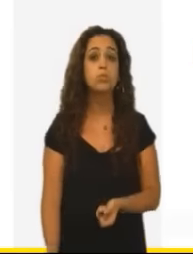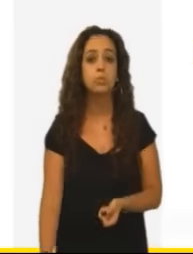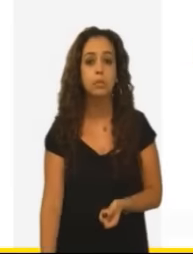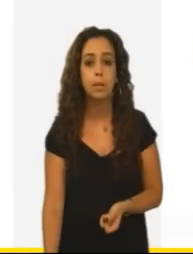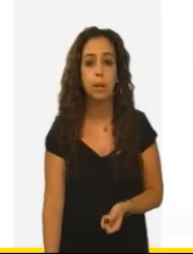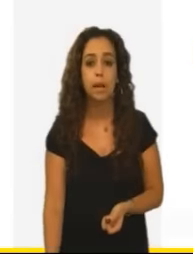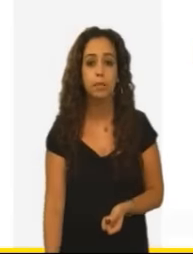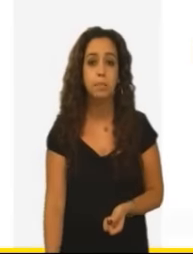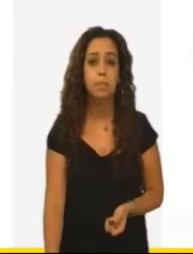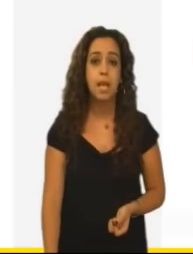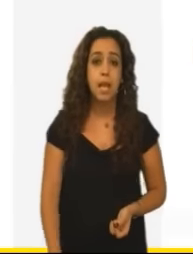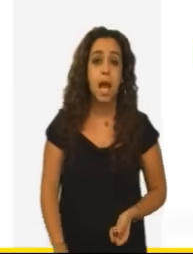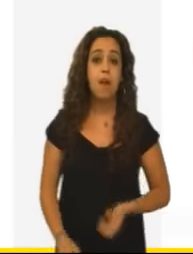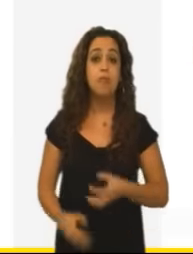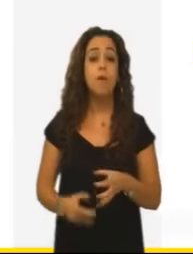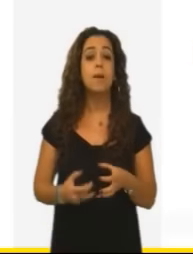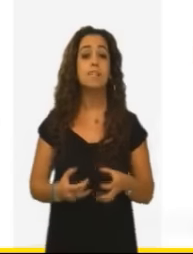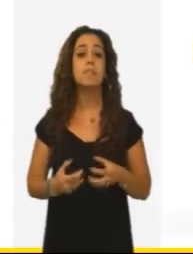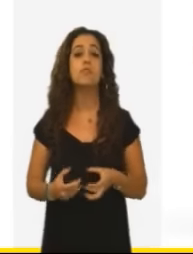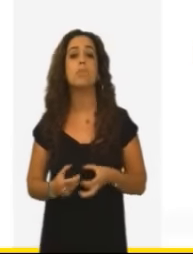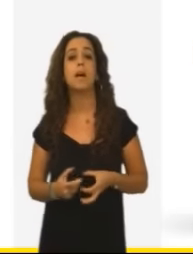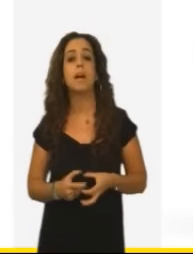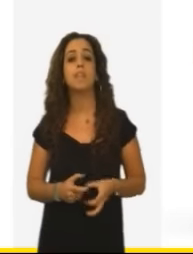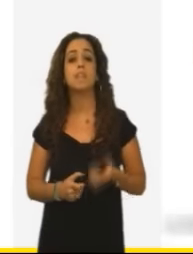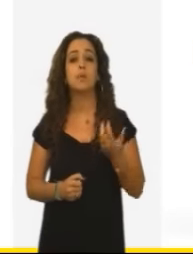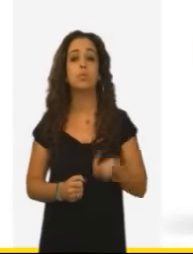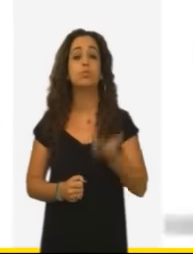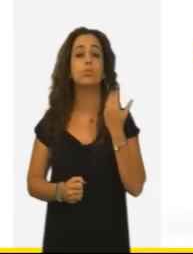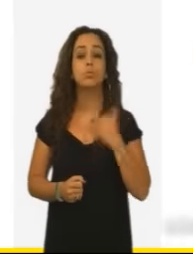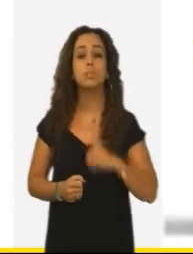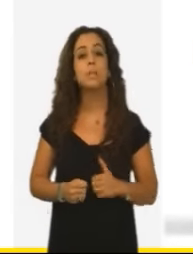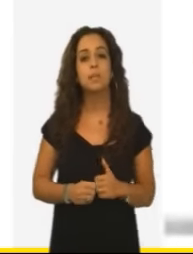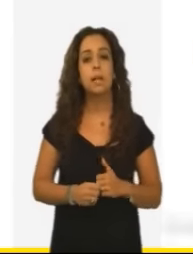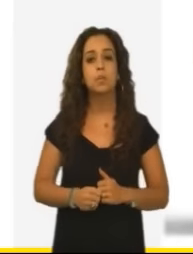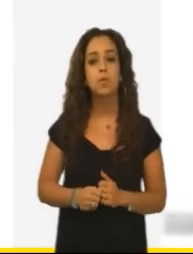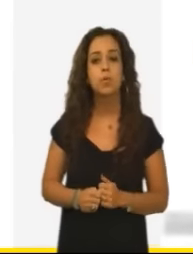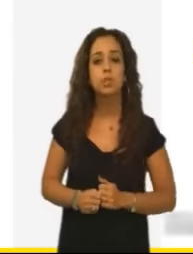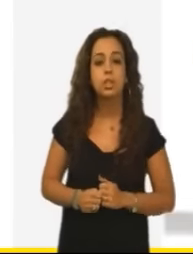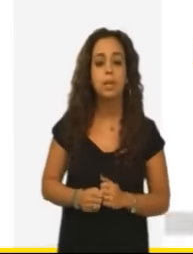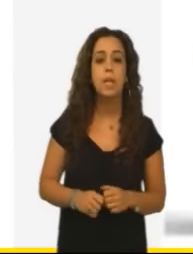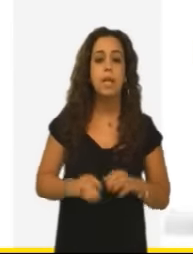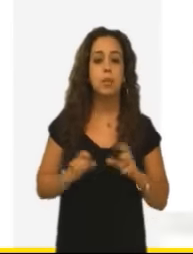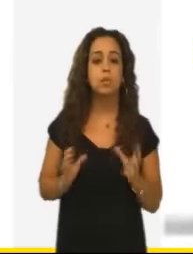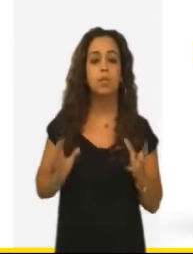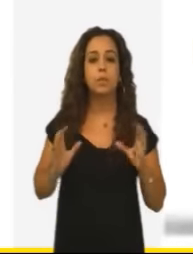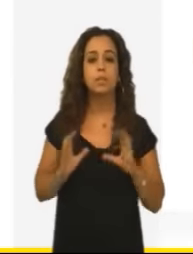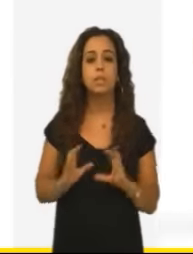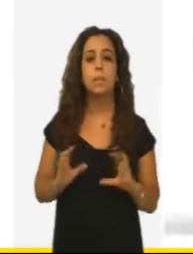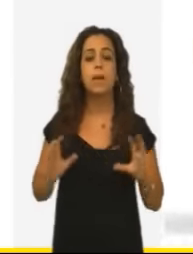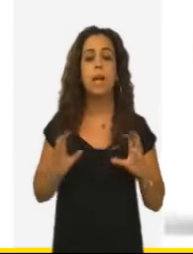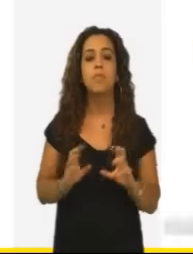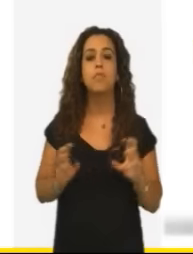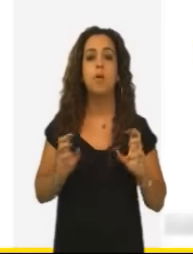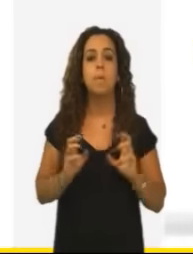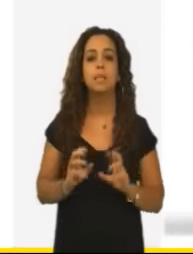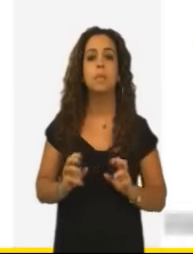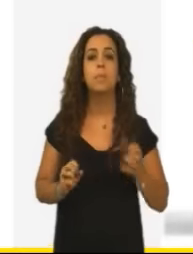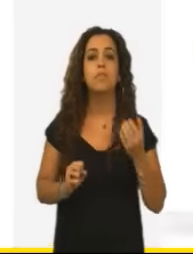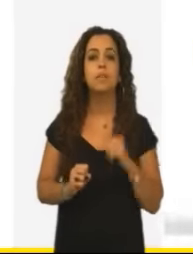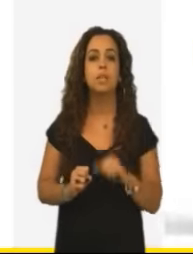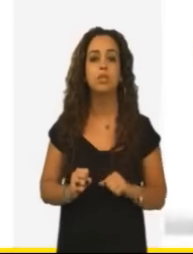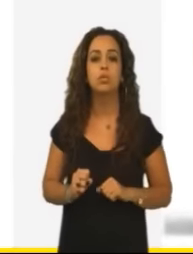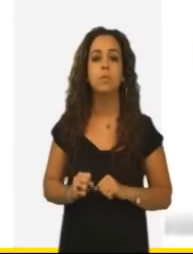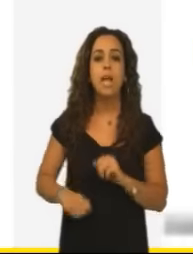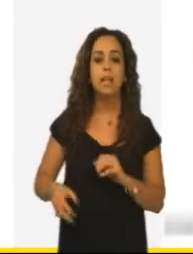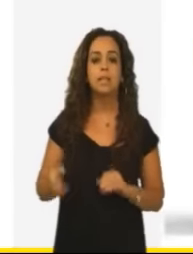estudando a estrutura da palavra. A formação de palavras é um outro estudo que também está na morfologia. Então, quando eu falo assim, essa palavra é formada